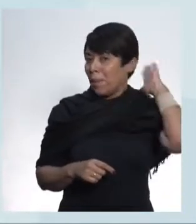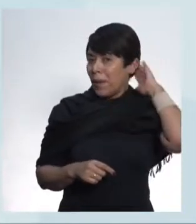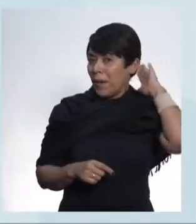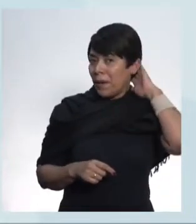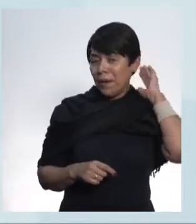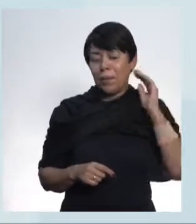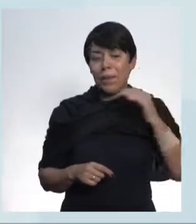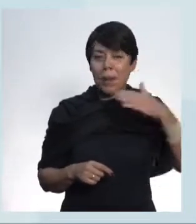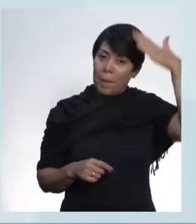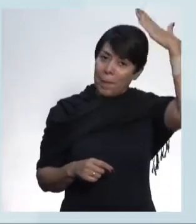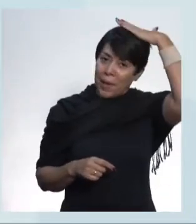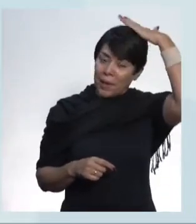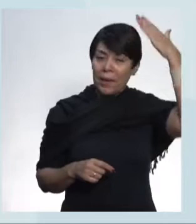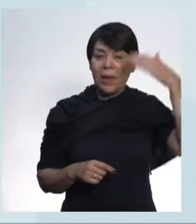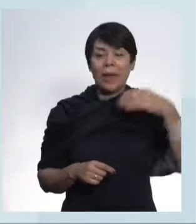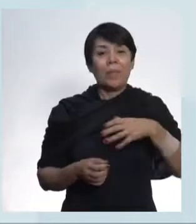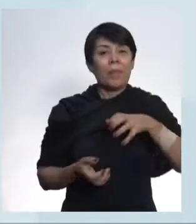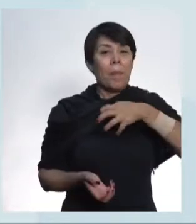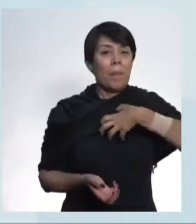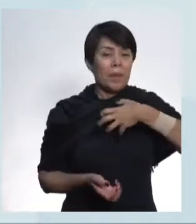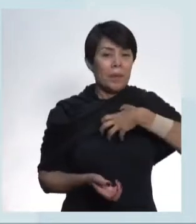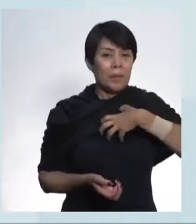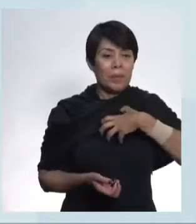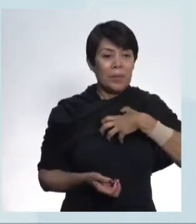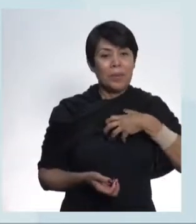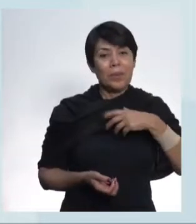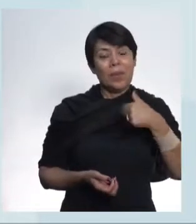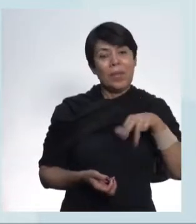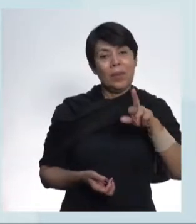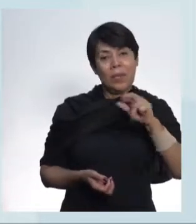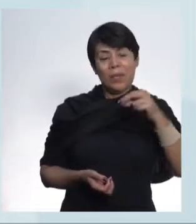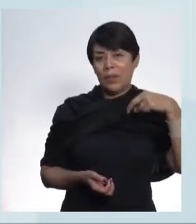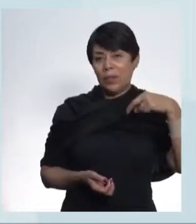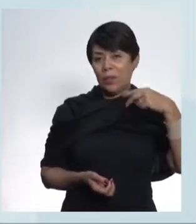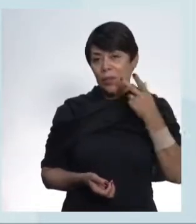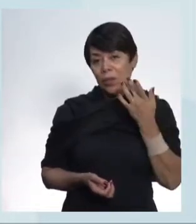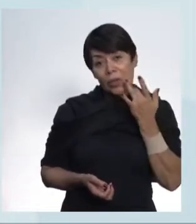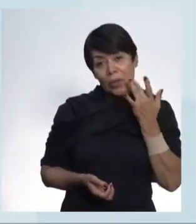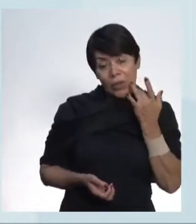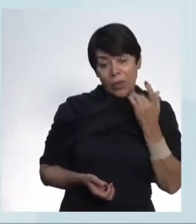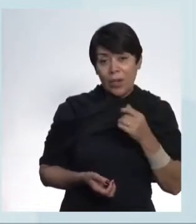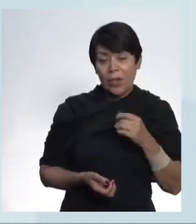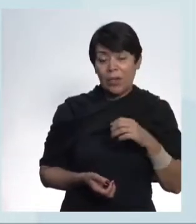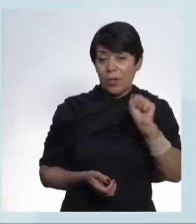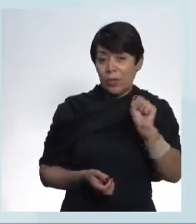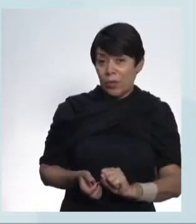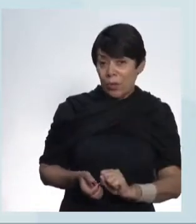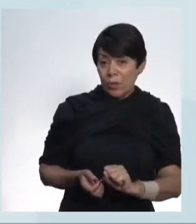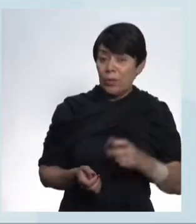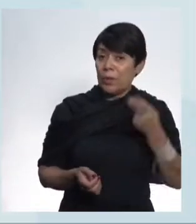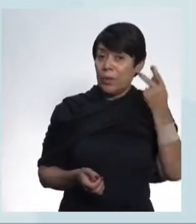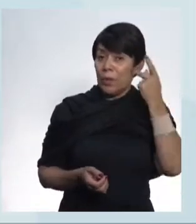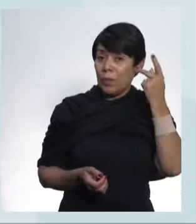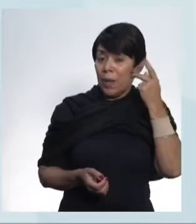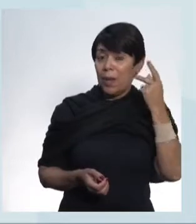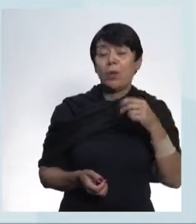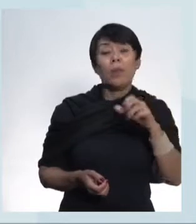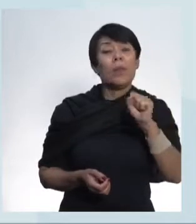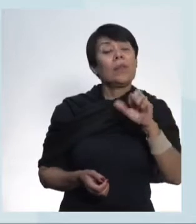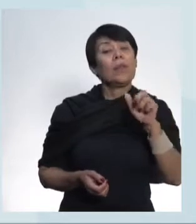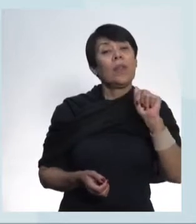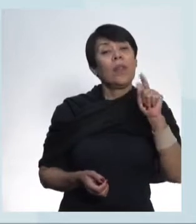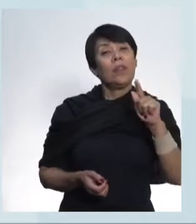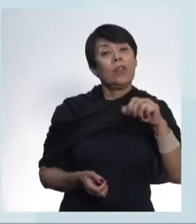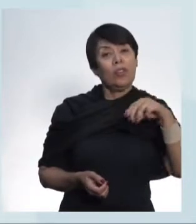Paraná, Pernambuco, Rio Grande do Norte, Rio Grande do Sul, São Paulo e Sergipe. Também é